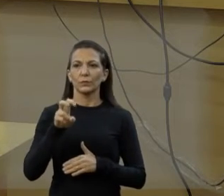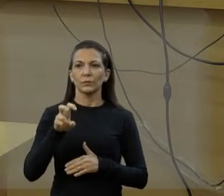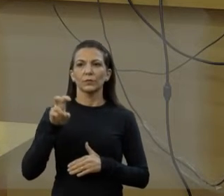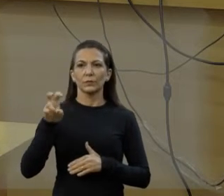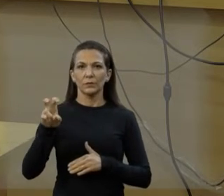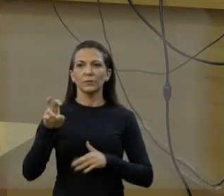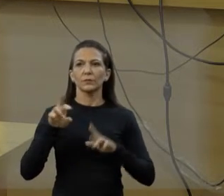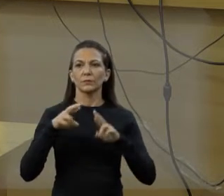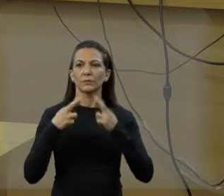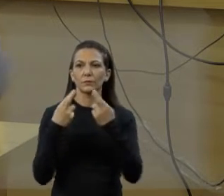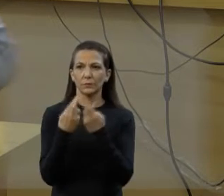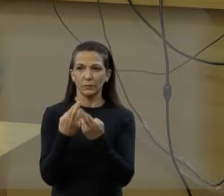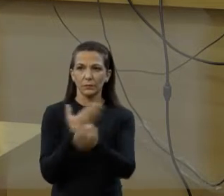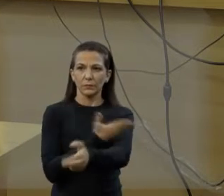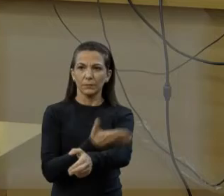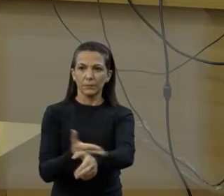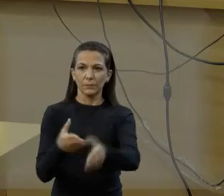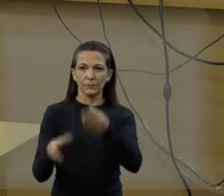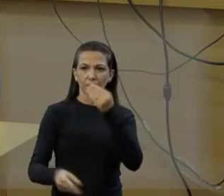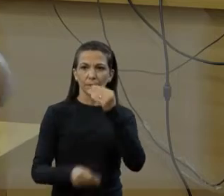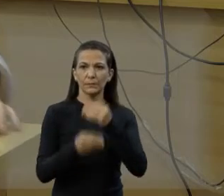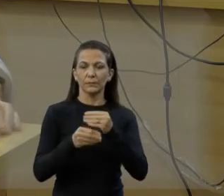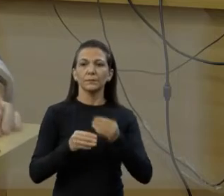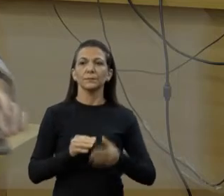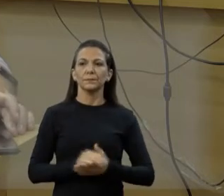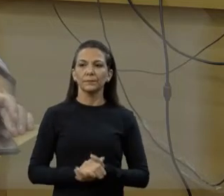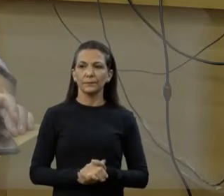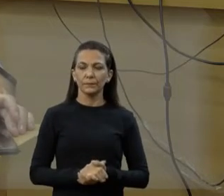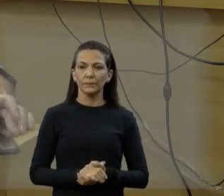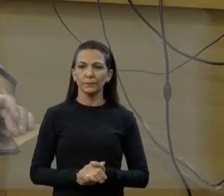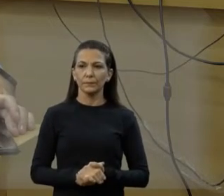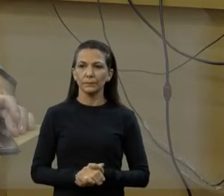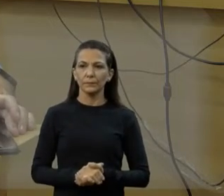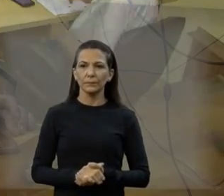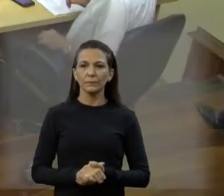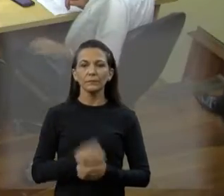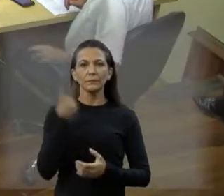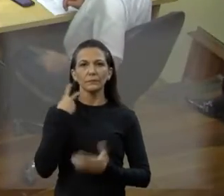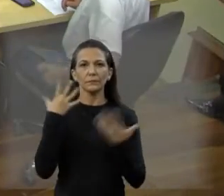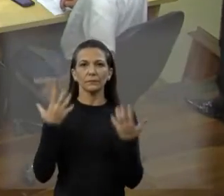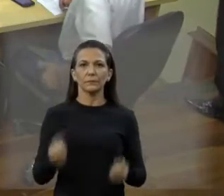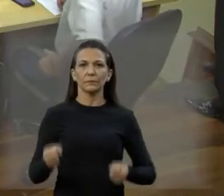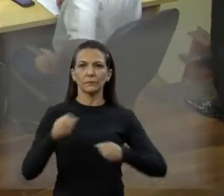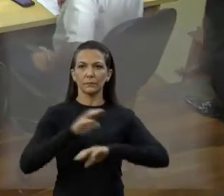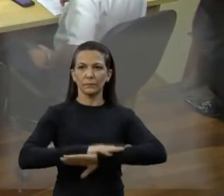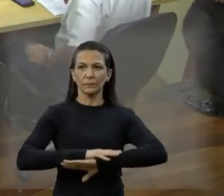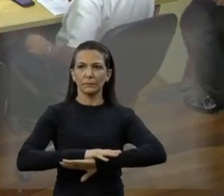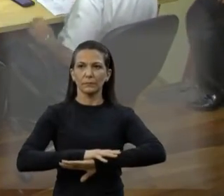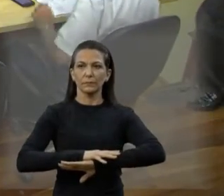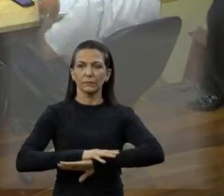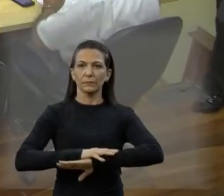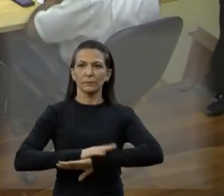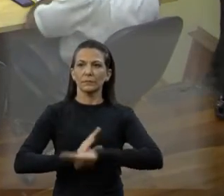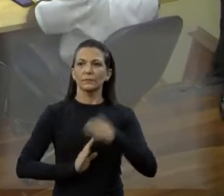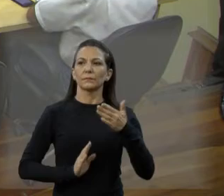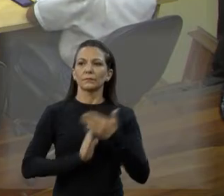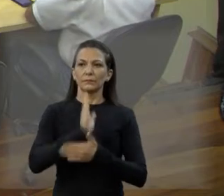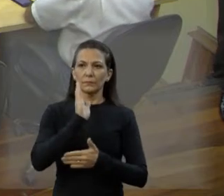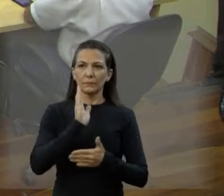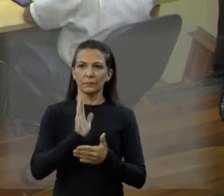sessão ordinária a discussão Cerrado São José do estiver de acordo permaneçam Como estão